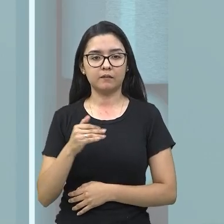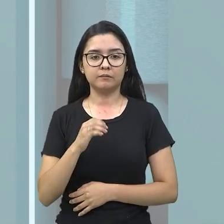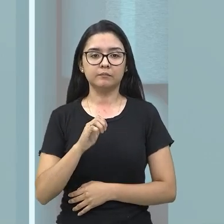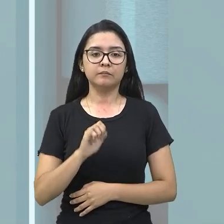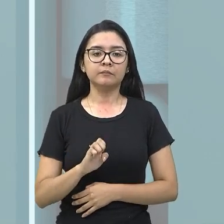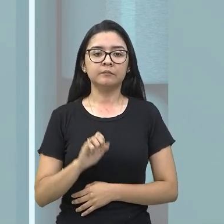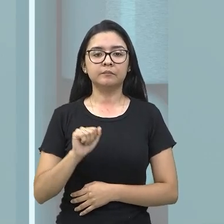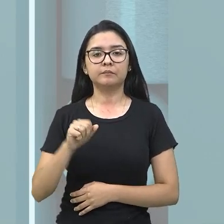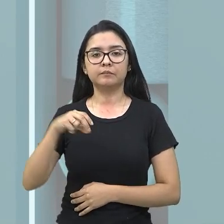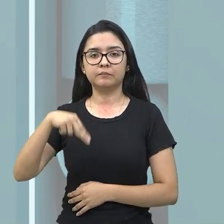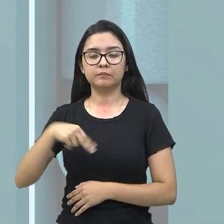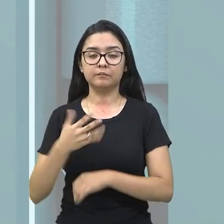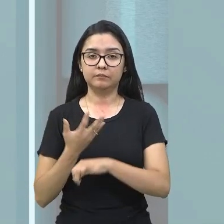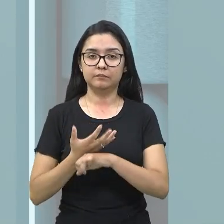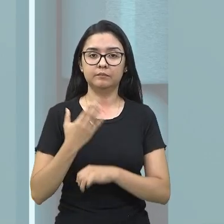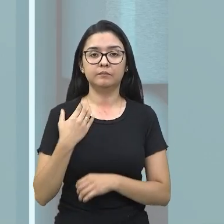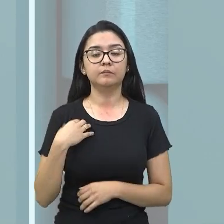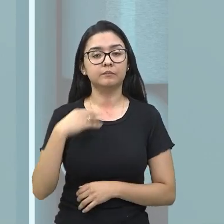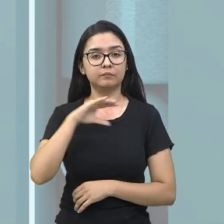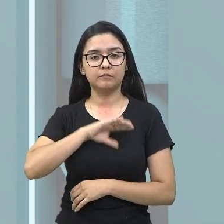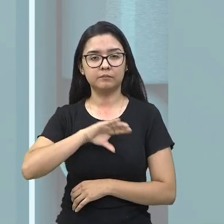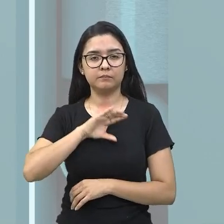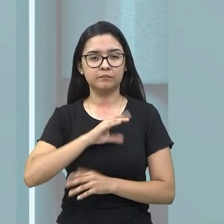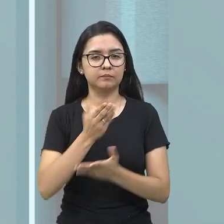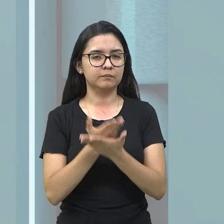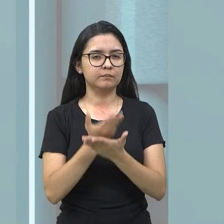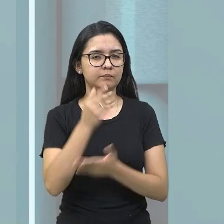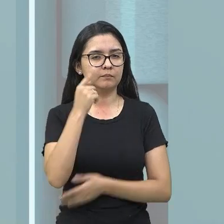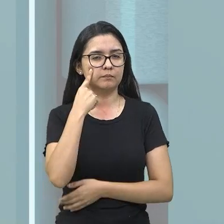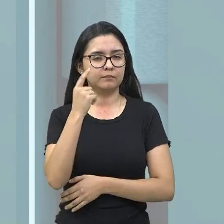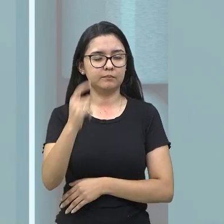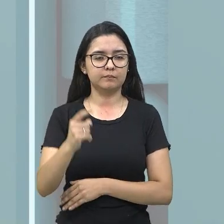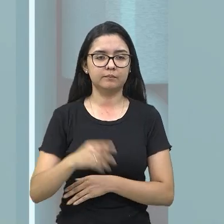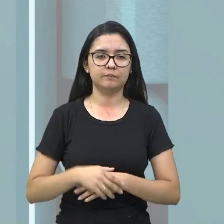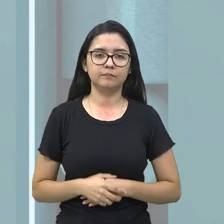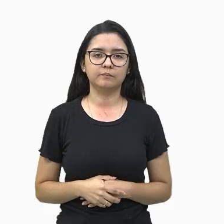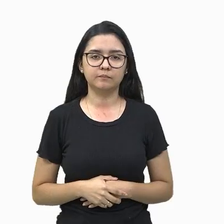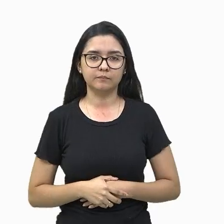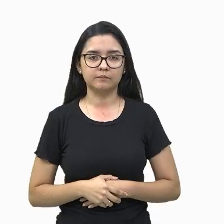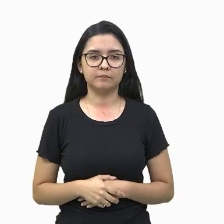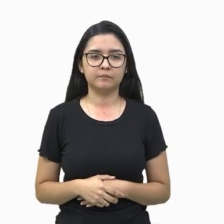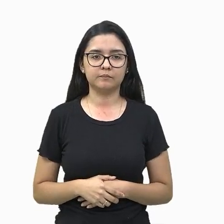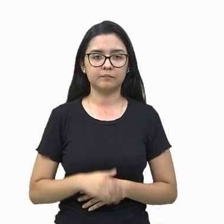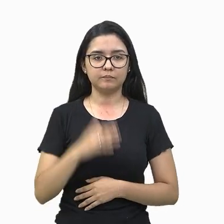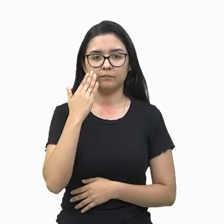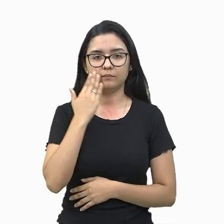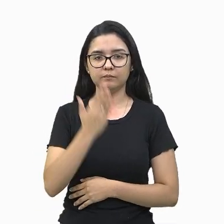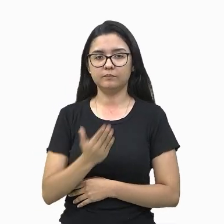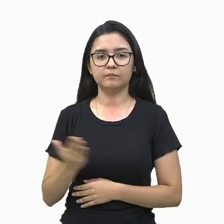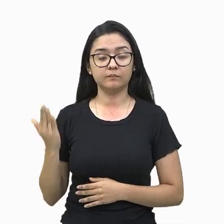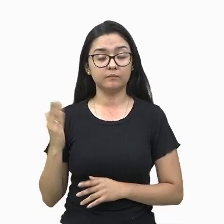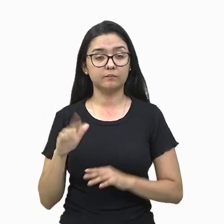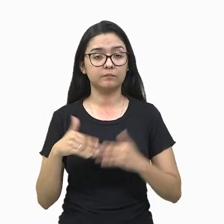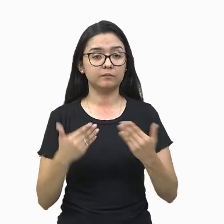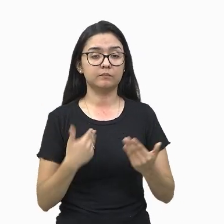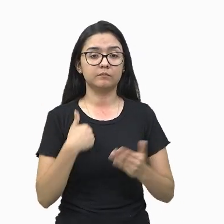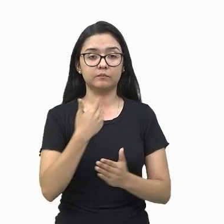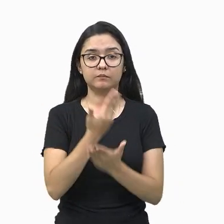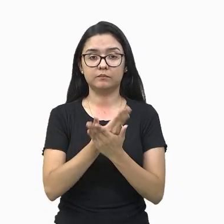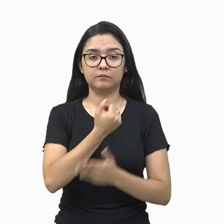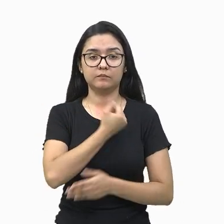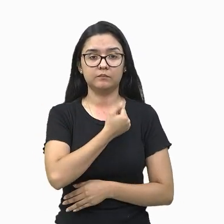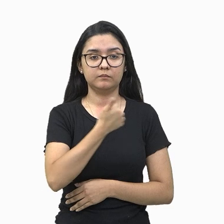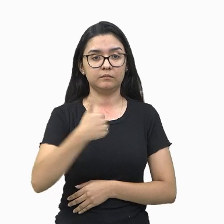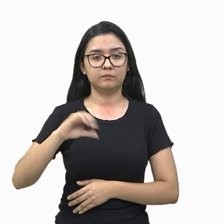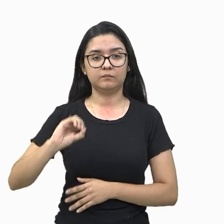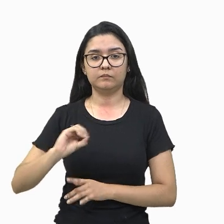de língua portuguesa, e a gente tem uma aula bastante interessante hoje. Vamos dar uma olhadinha no nosso conteúdo. Então, é a nossa aula 10, com